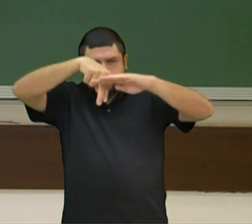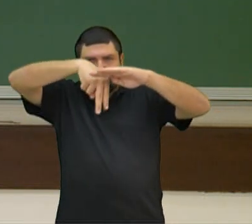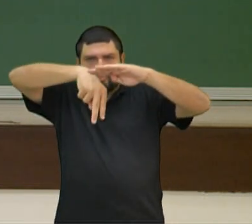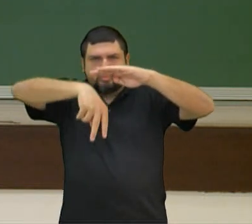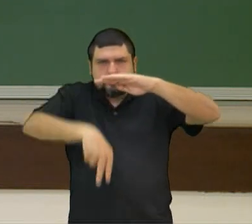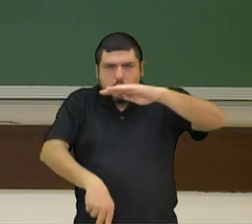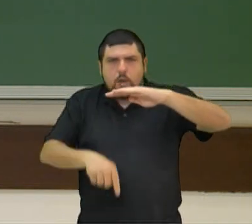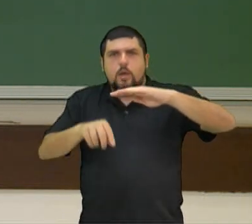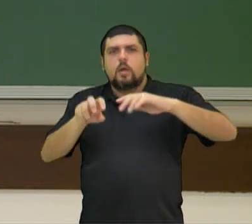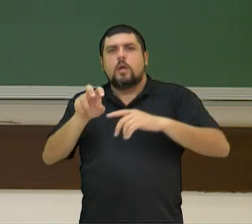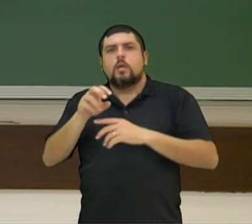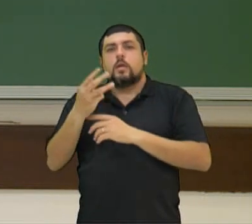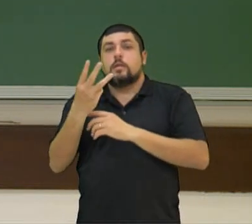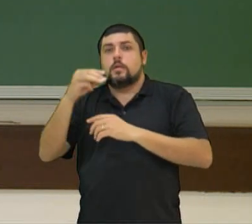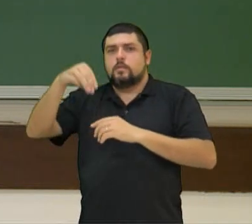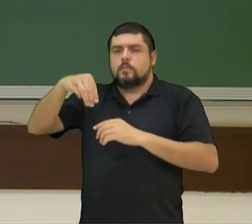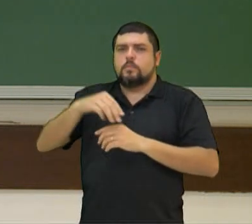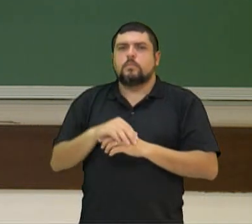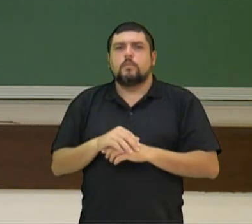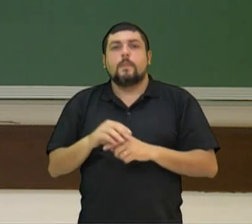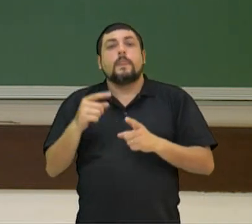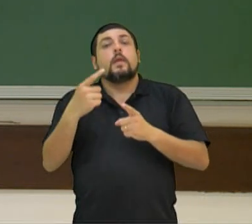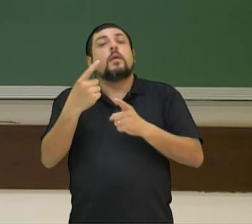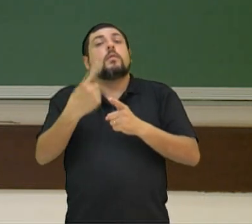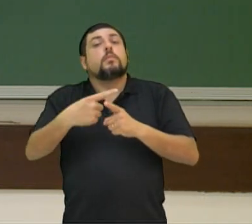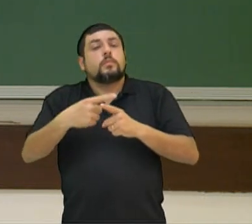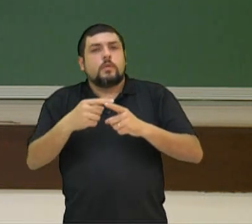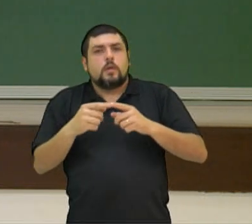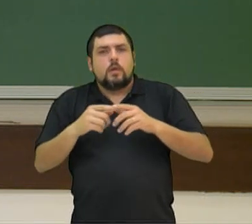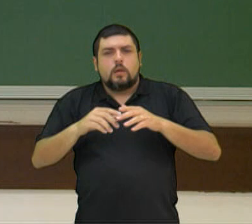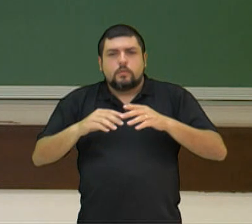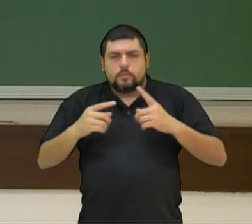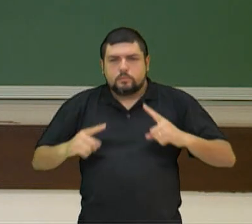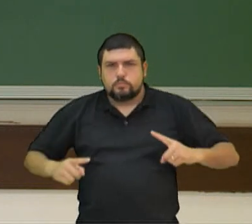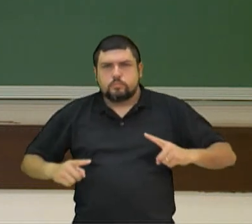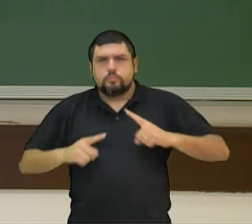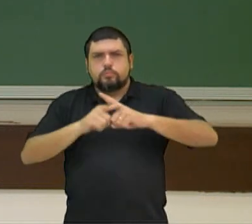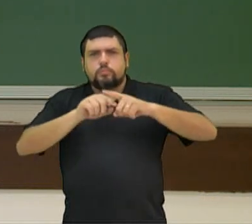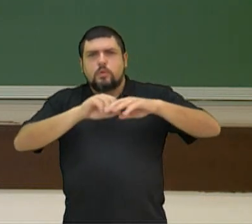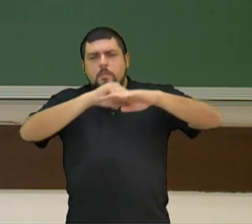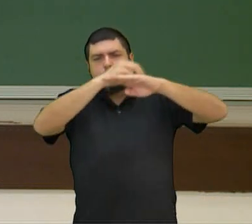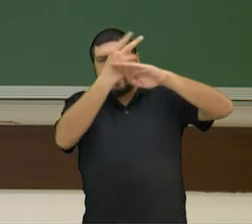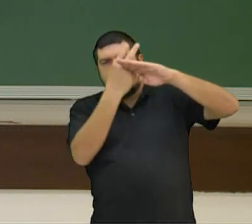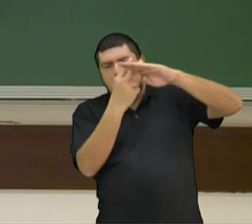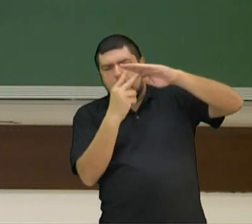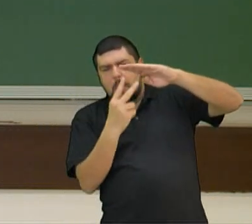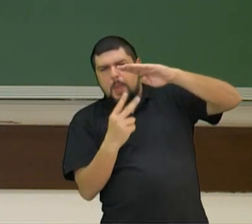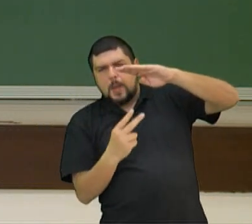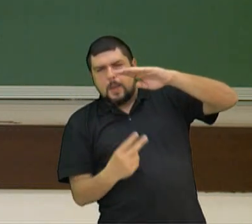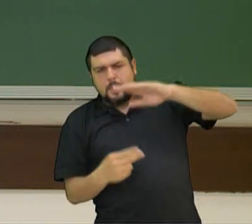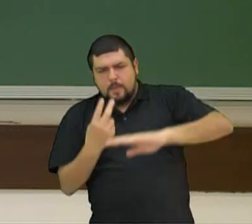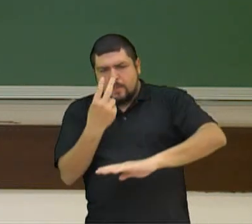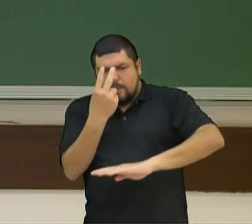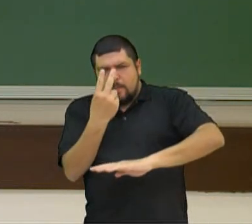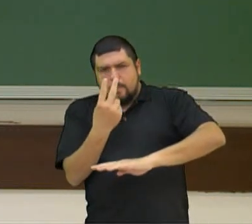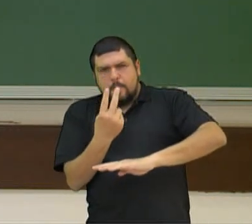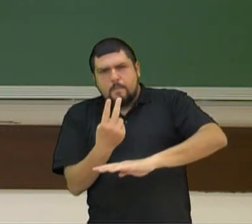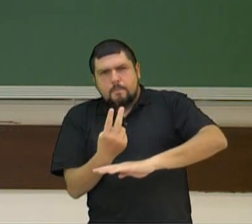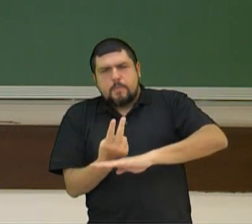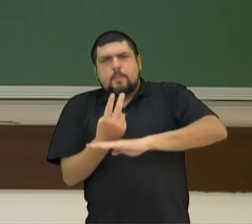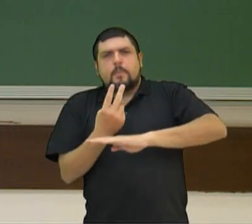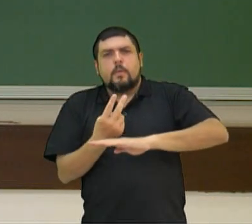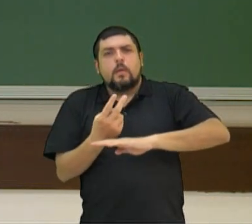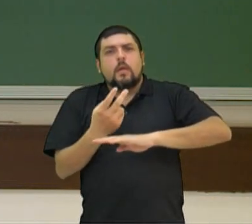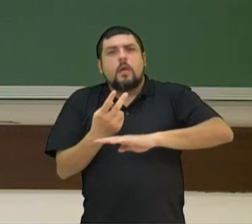os atletas afundam, eles vão para o fundo, né? E eles precisam ter essa profundidade para não ter